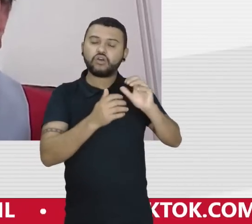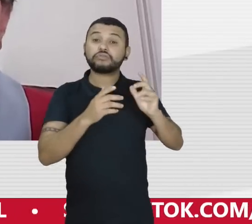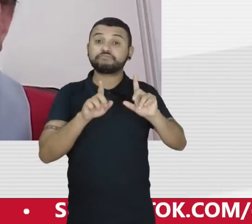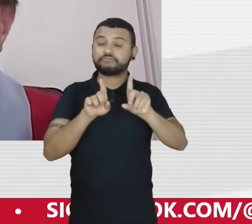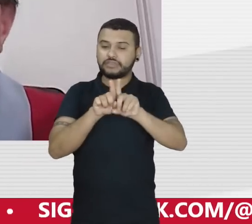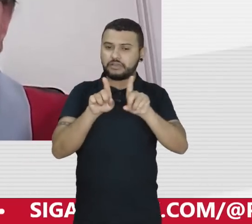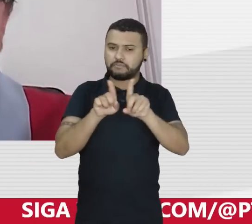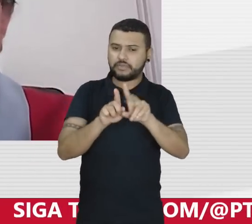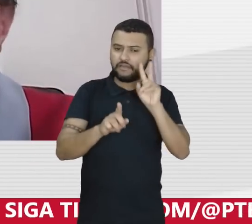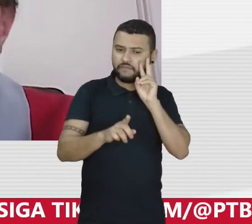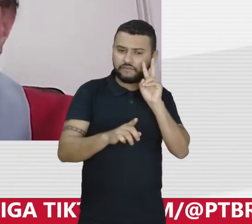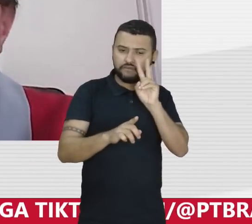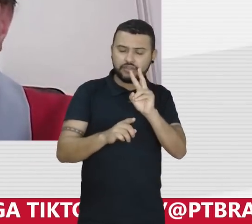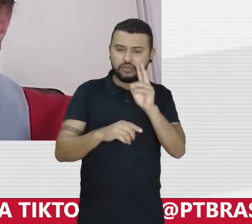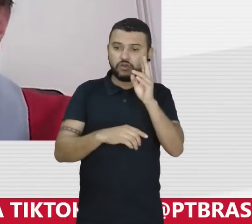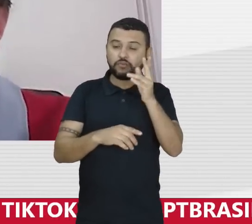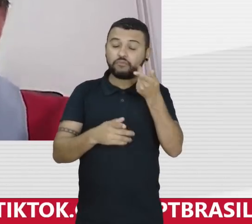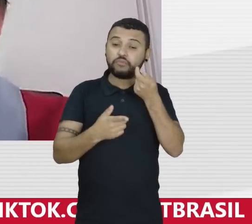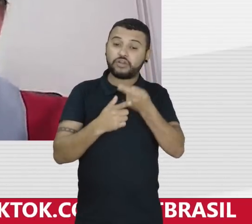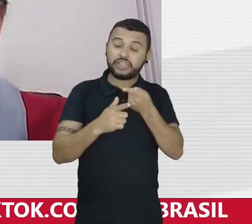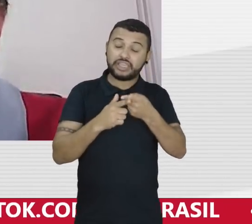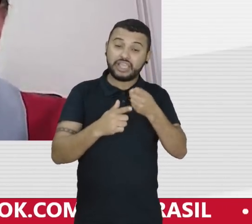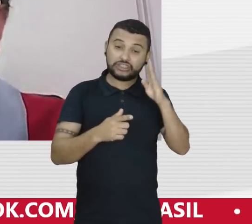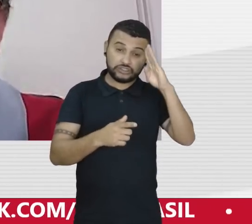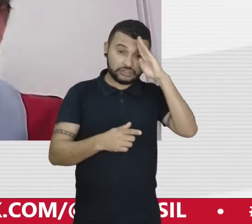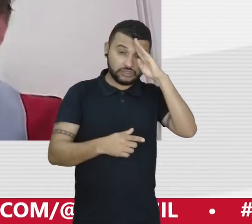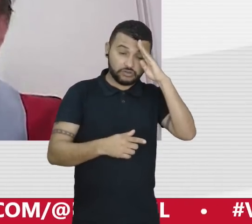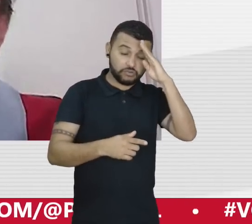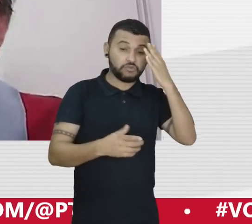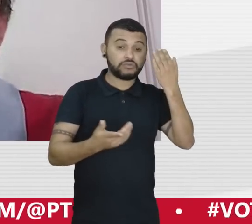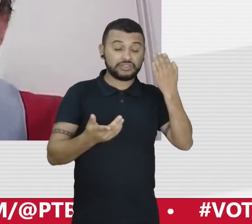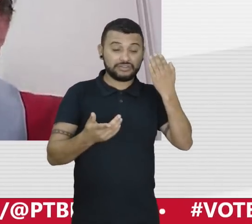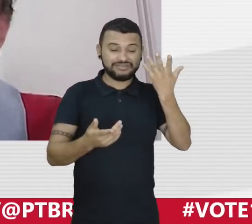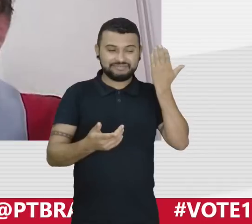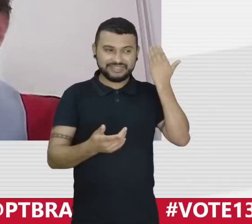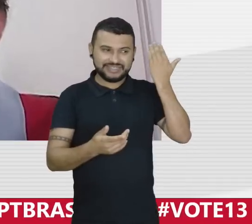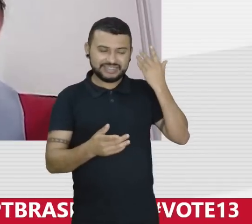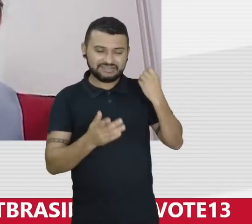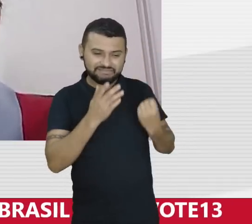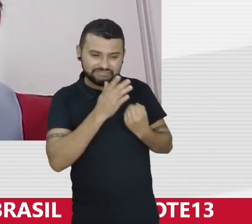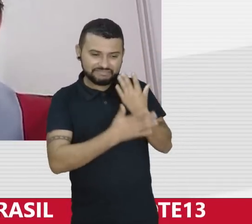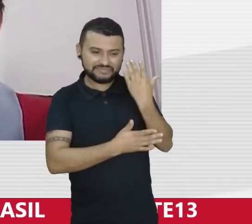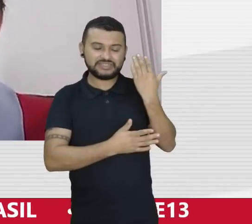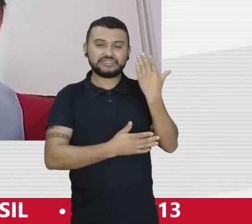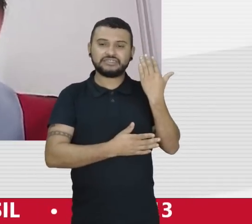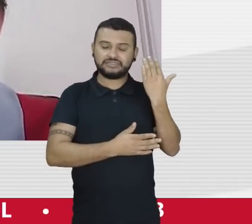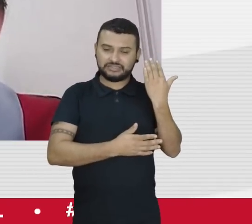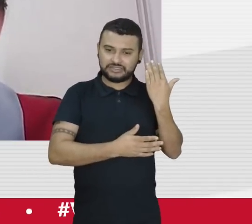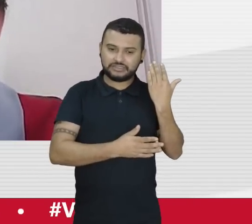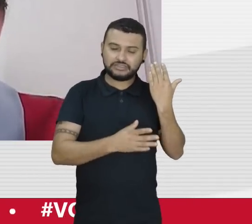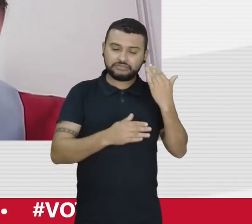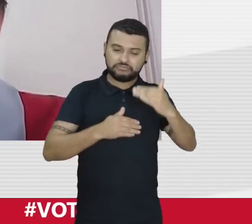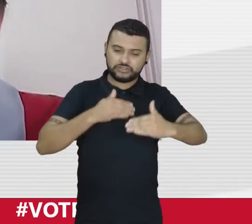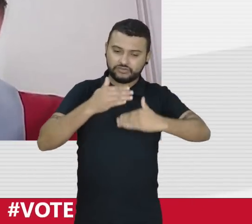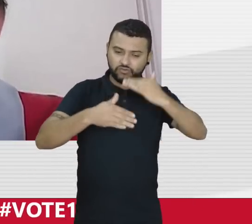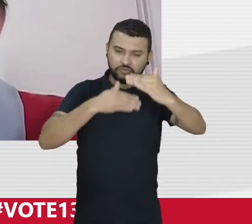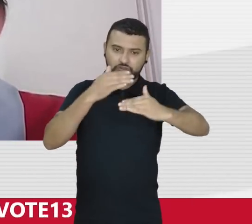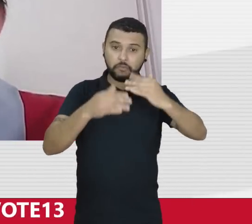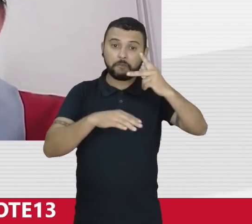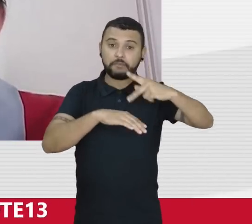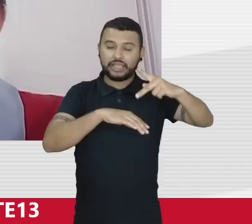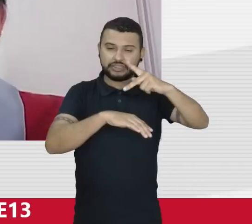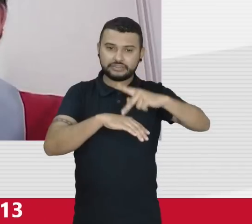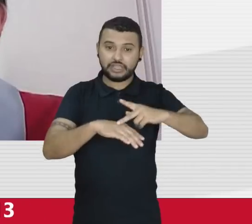visão nacionalista que a ditadura militar implantou num projeto de desenvolvimento para o país e tal.